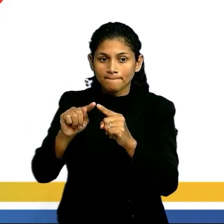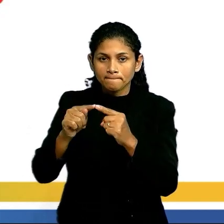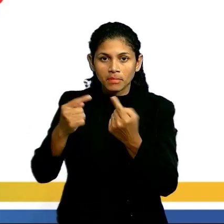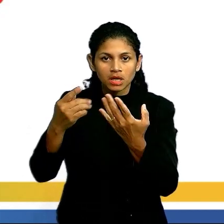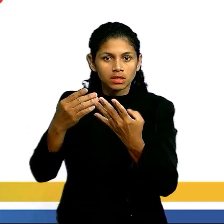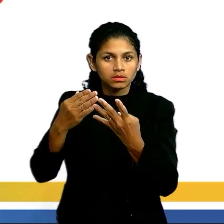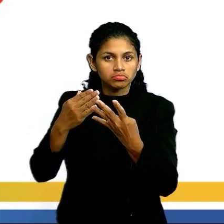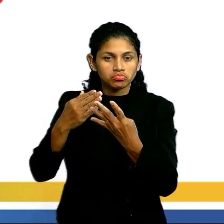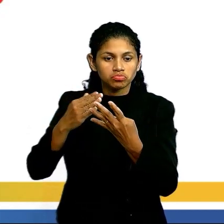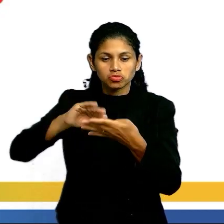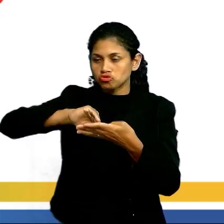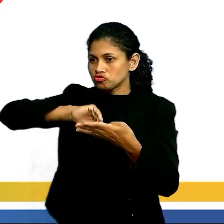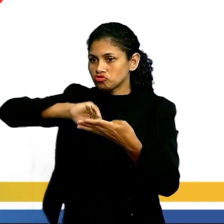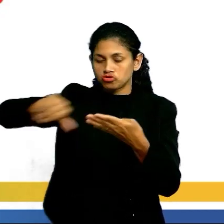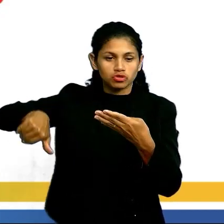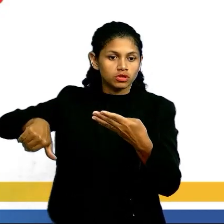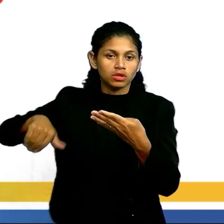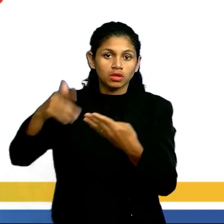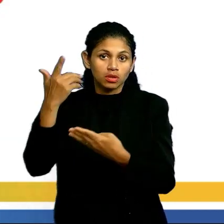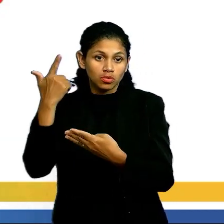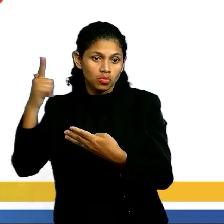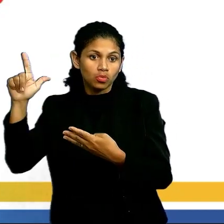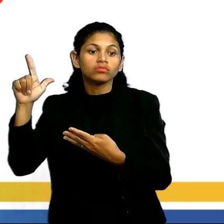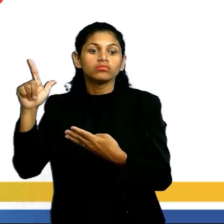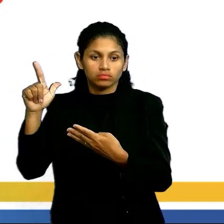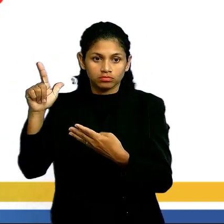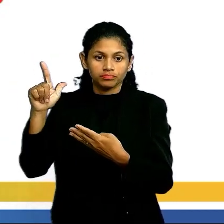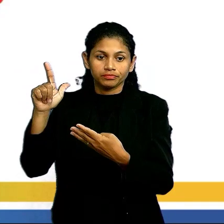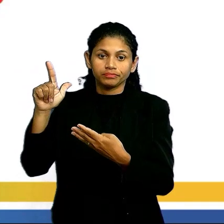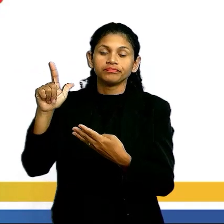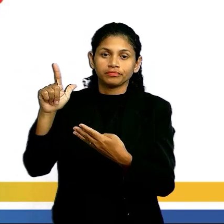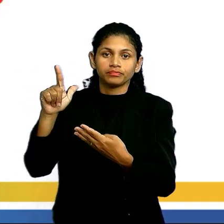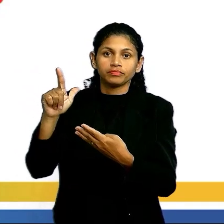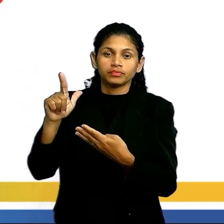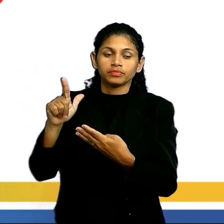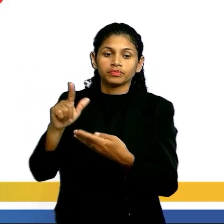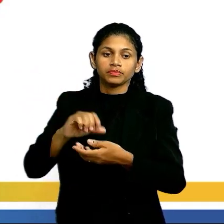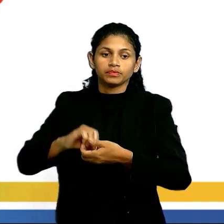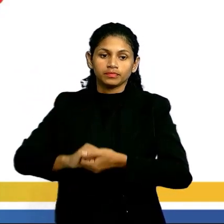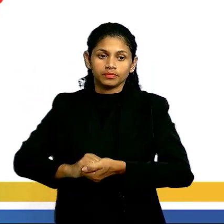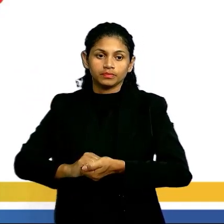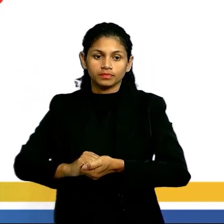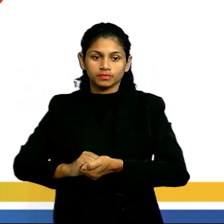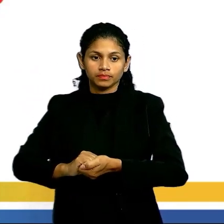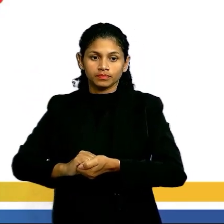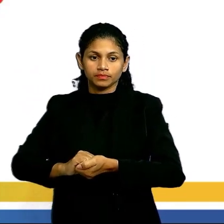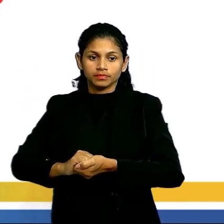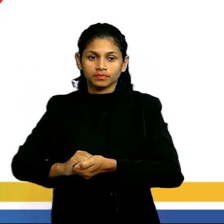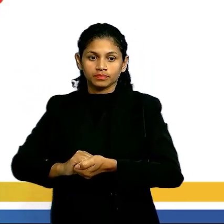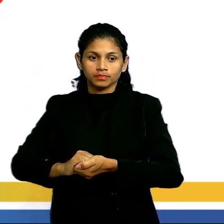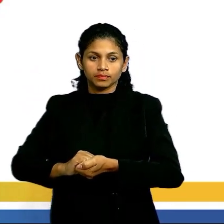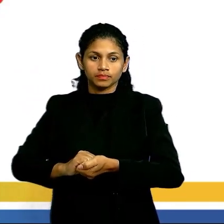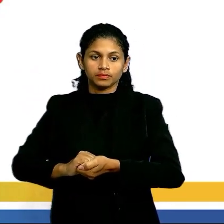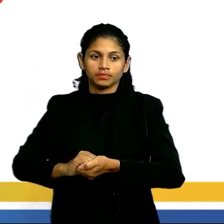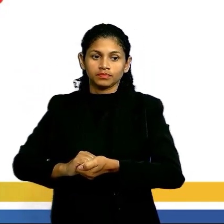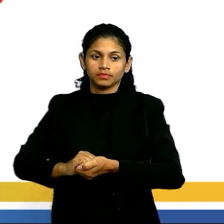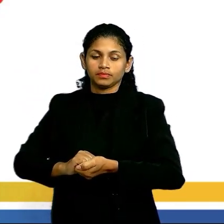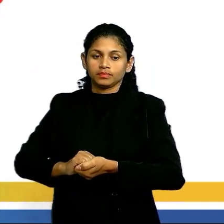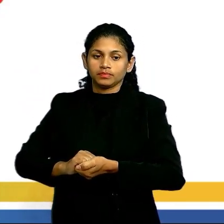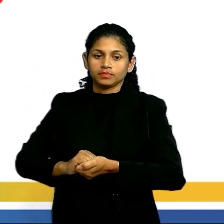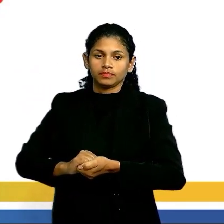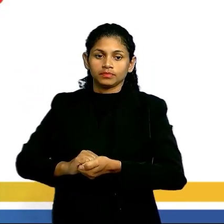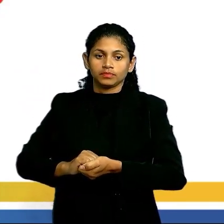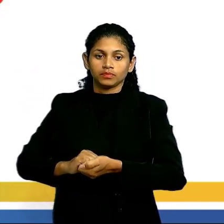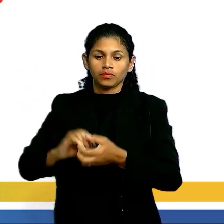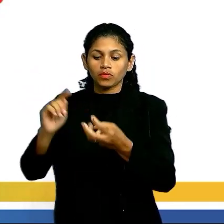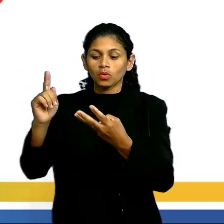tá considerando o ancestral, mas eu tenho outro aqui, então teria como considerar? Teria, mas no parafilético eu não considero, tá? E